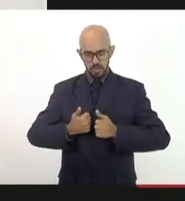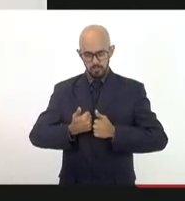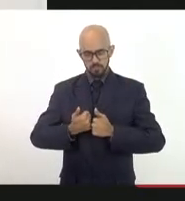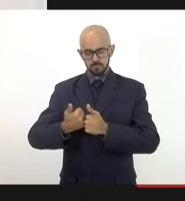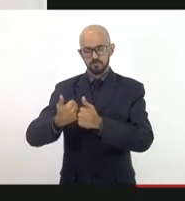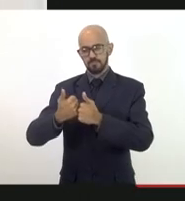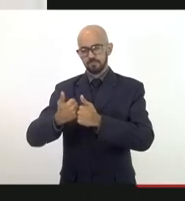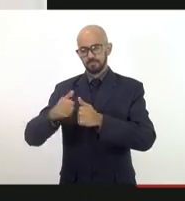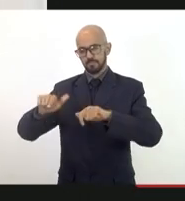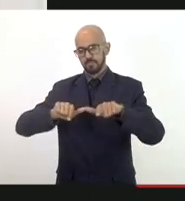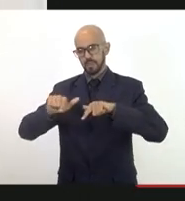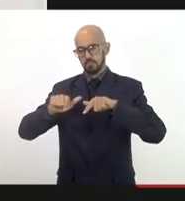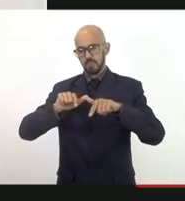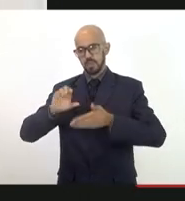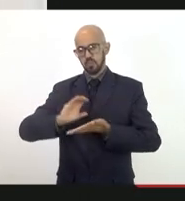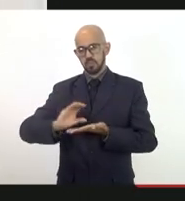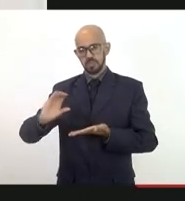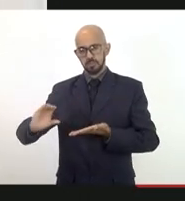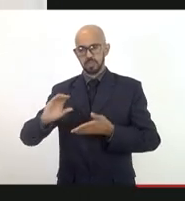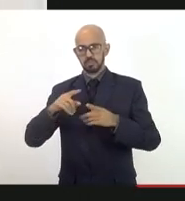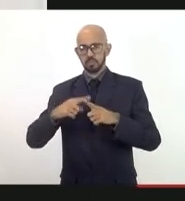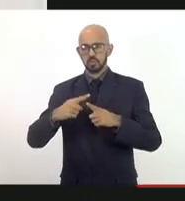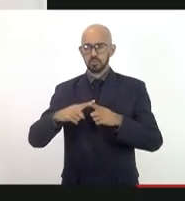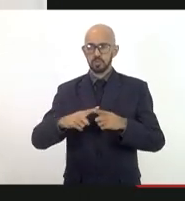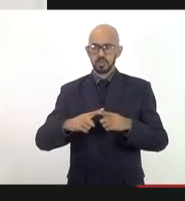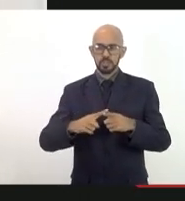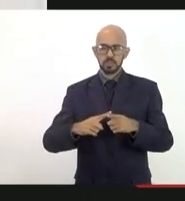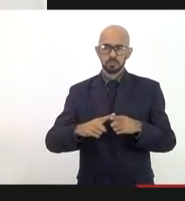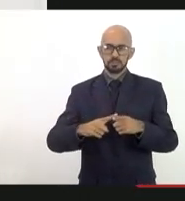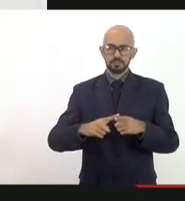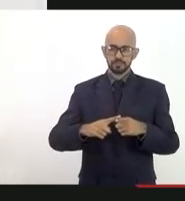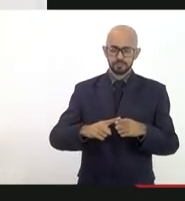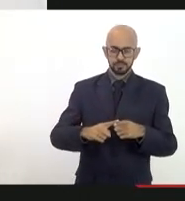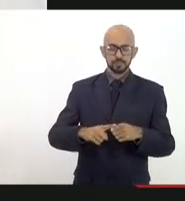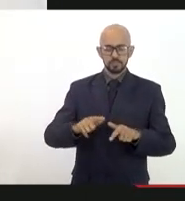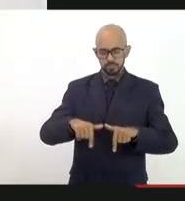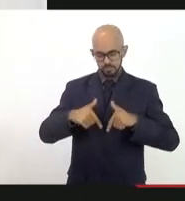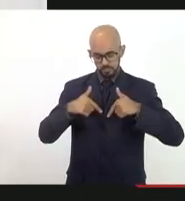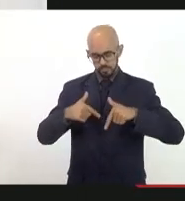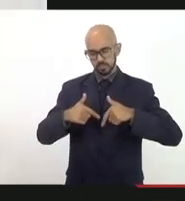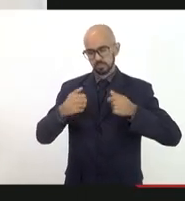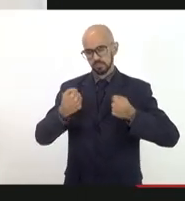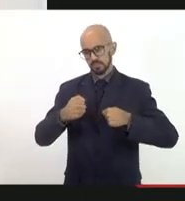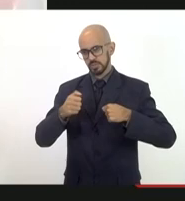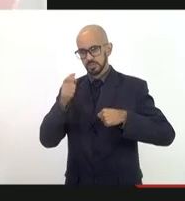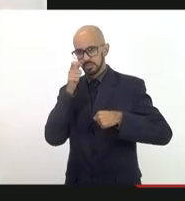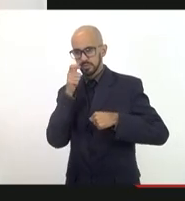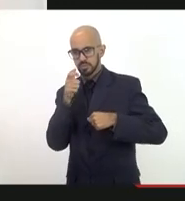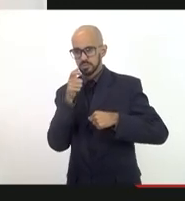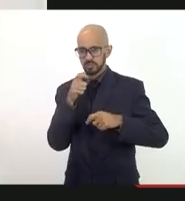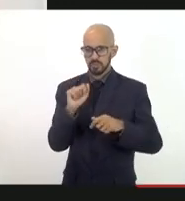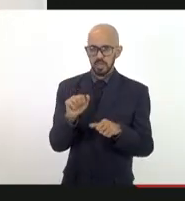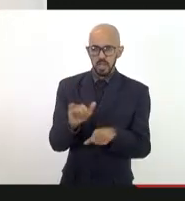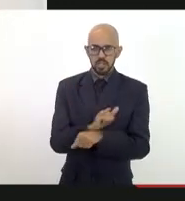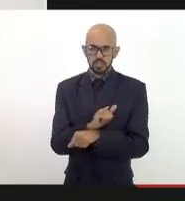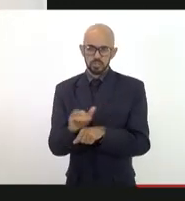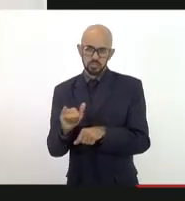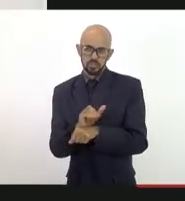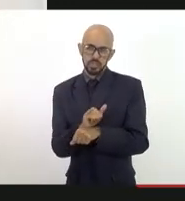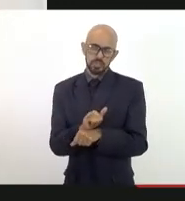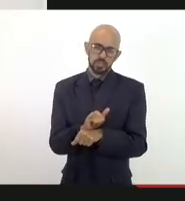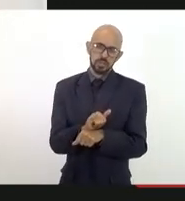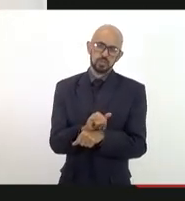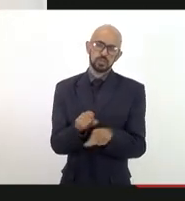no orçamento, porque as medidas no âmbito dos serviços ambulatoriais elas precisam de atenção. Articulação em rede dos hospitais, eu vi aqui a sua